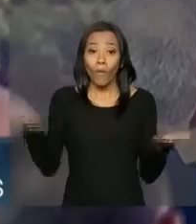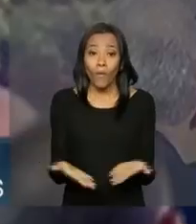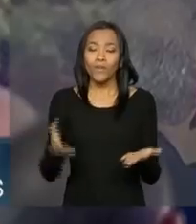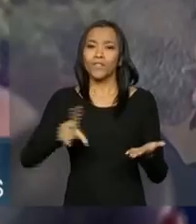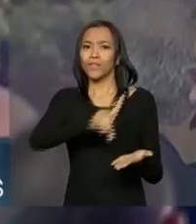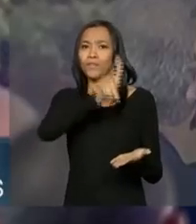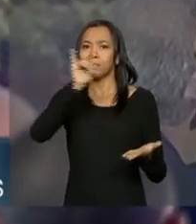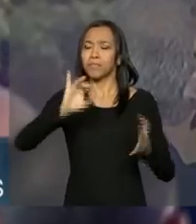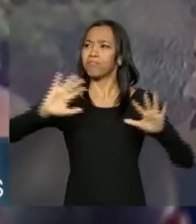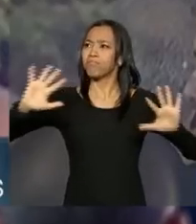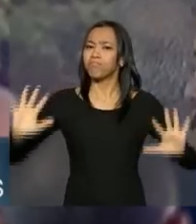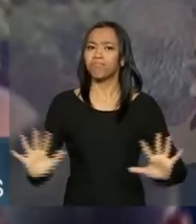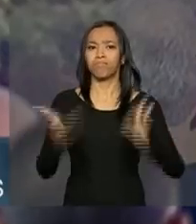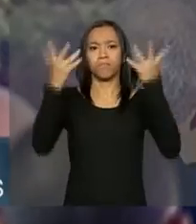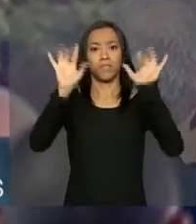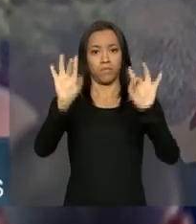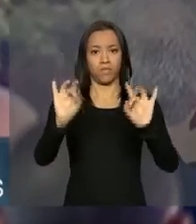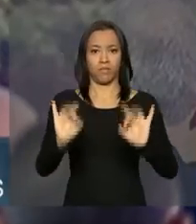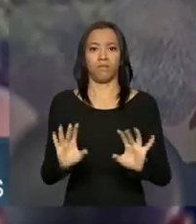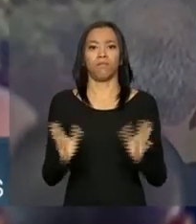comemoração especial.